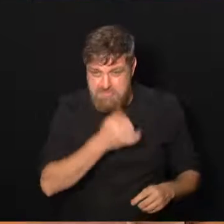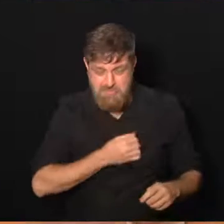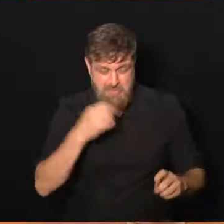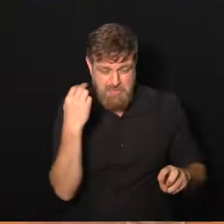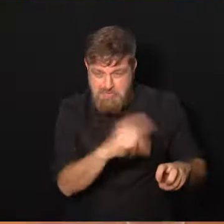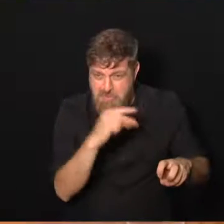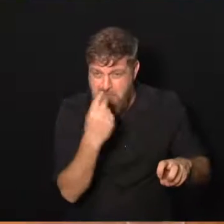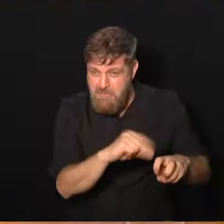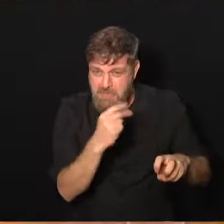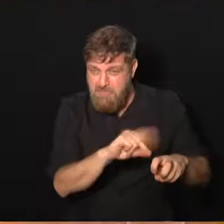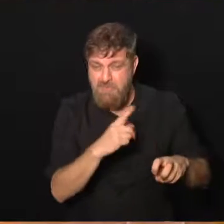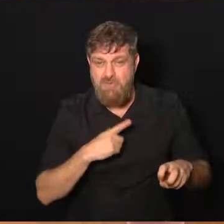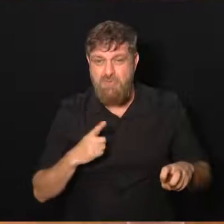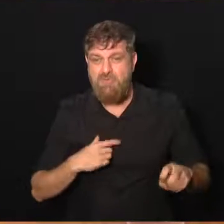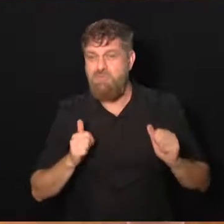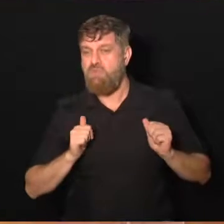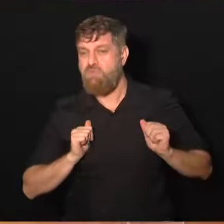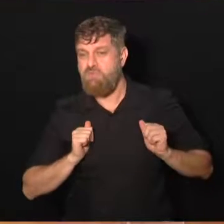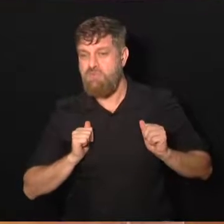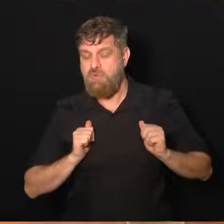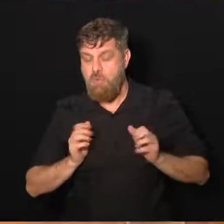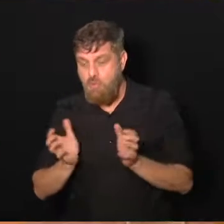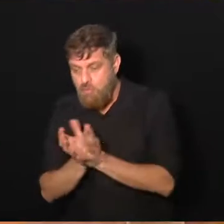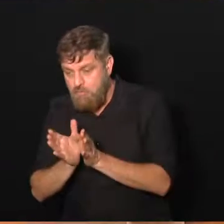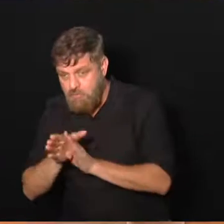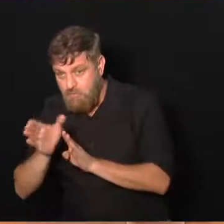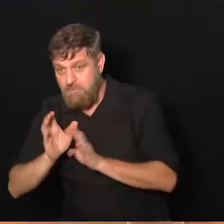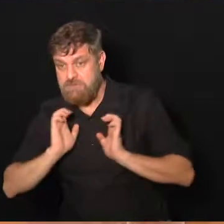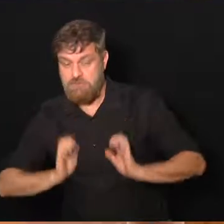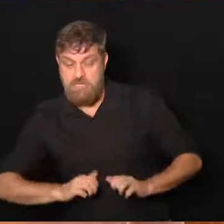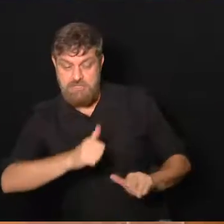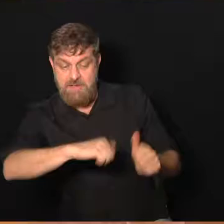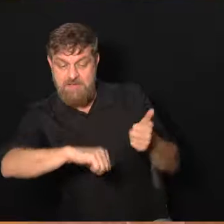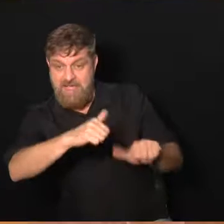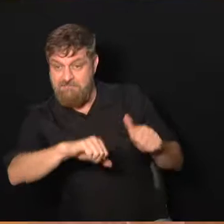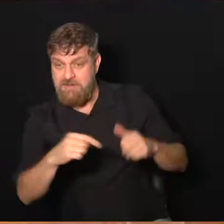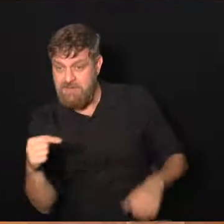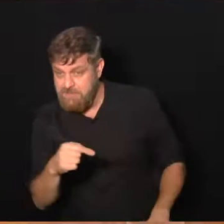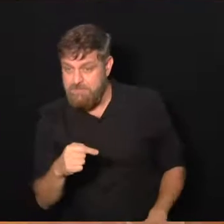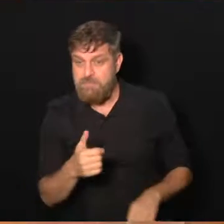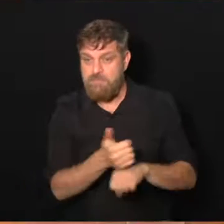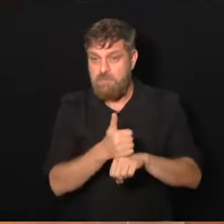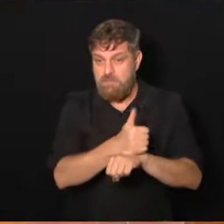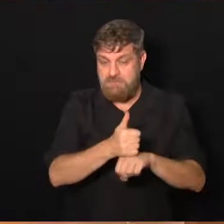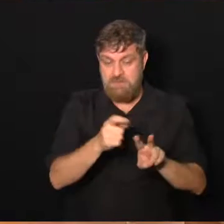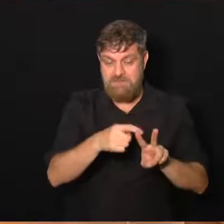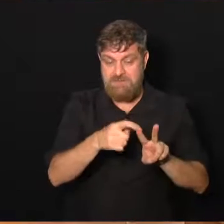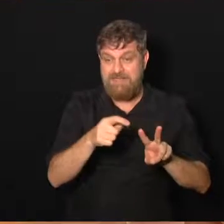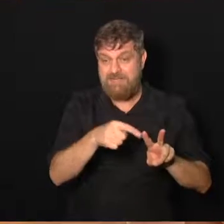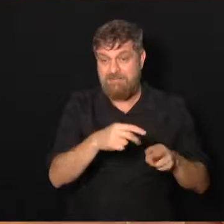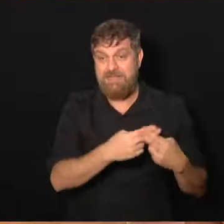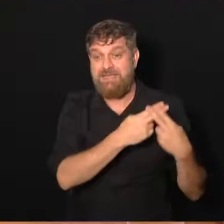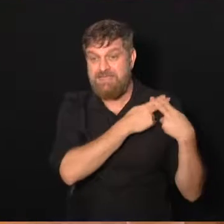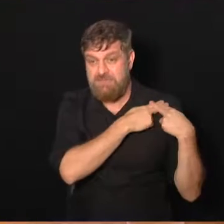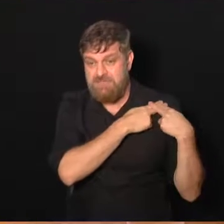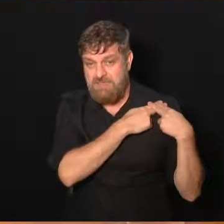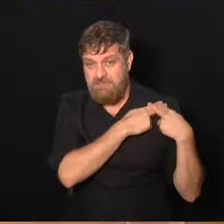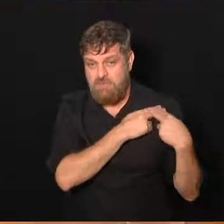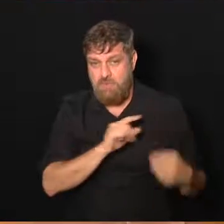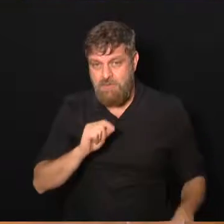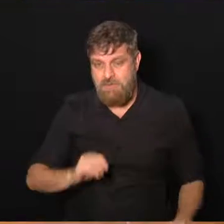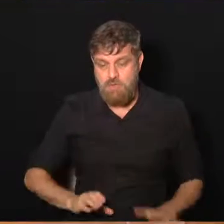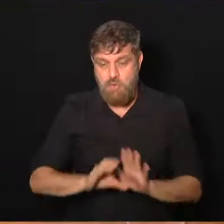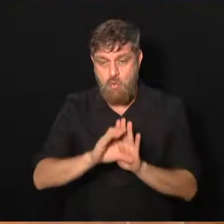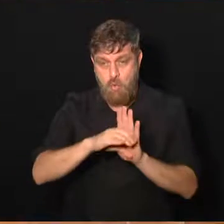negligência podem ser avaliados pelo Conselho de Ética. O veterinário também pode responder com base no CDC, que seria o